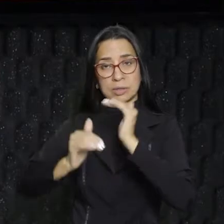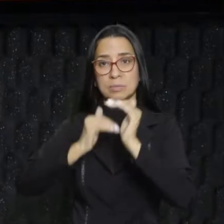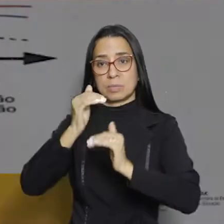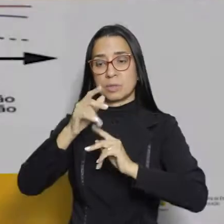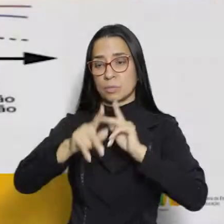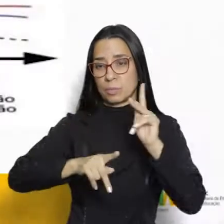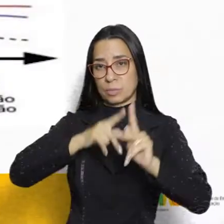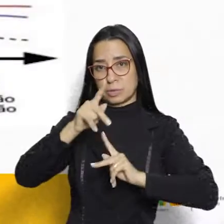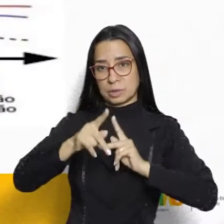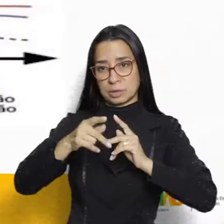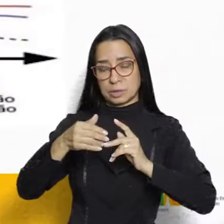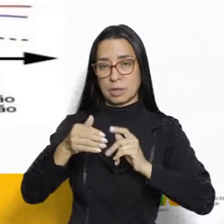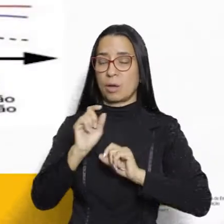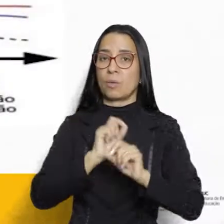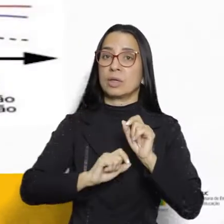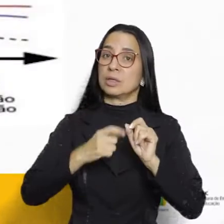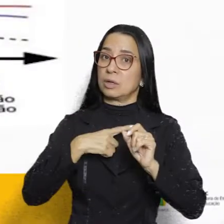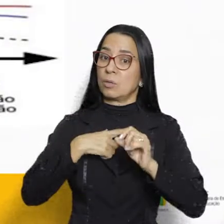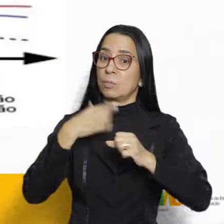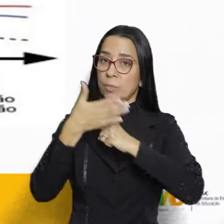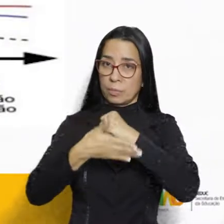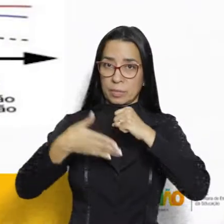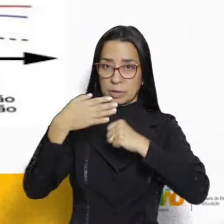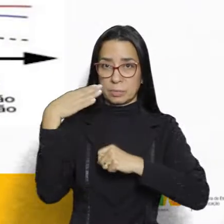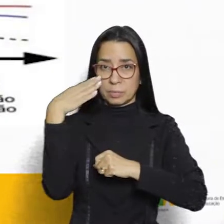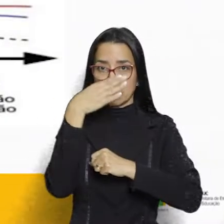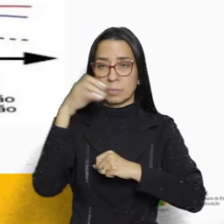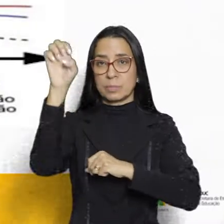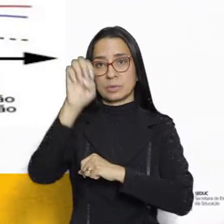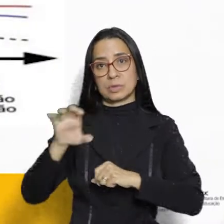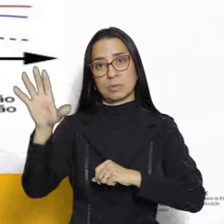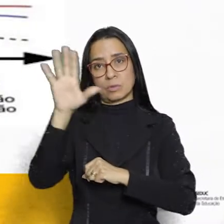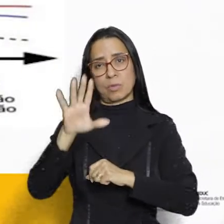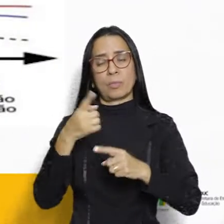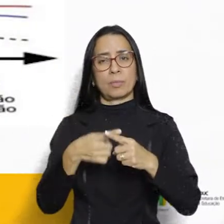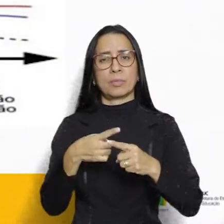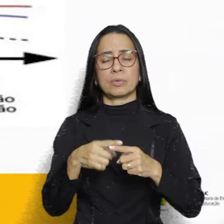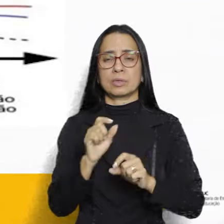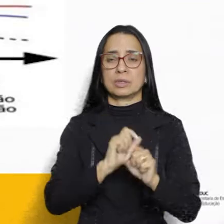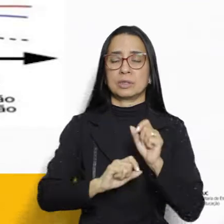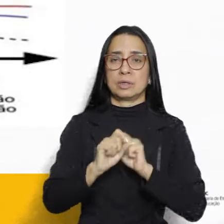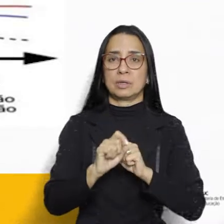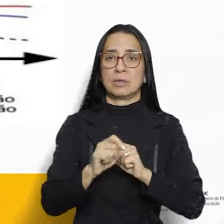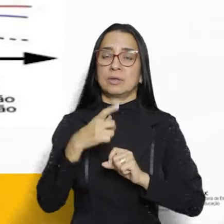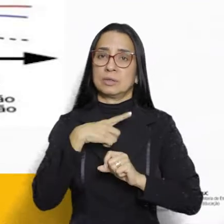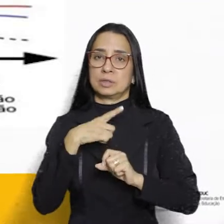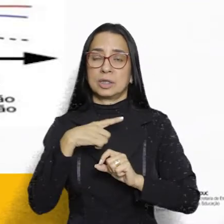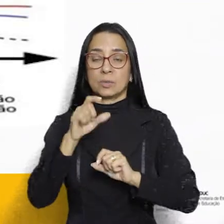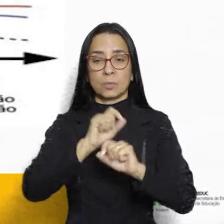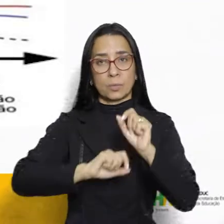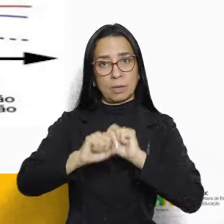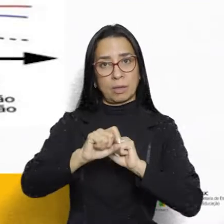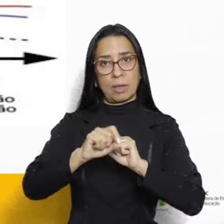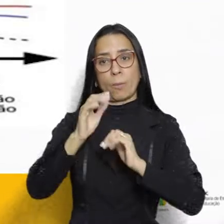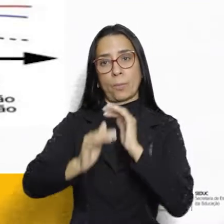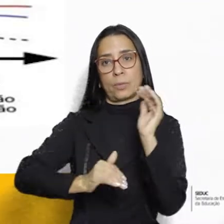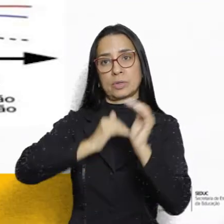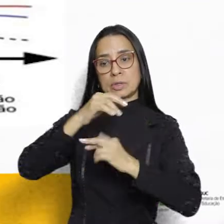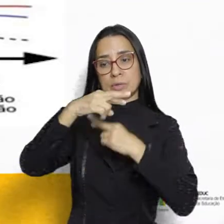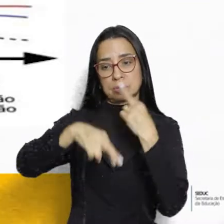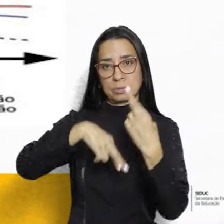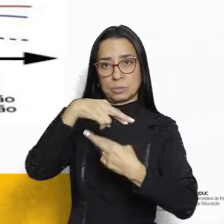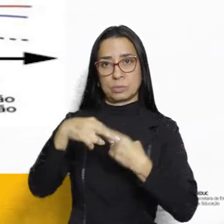história, e nós tomamos como base principalmente a Europa. Por que, Marcos, Europa? Porque ali nós temos o processo das